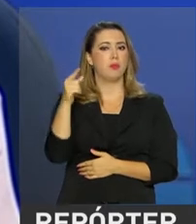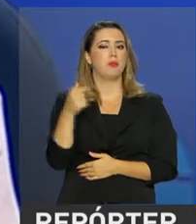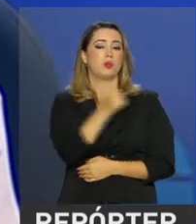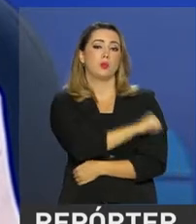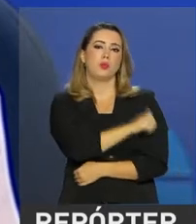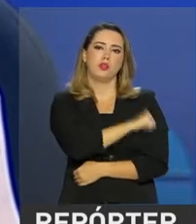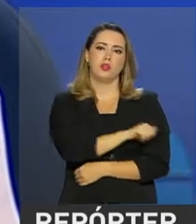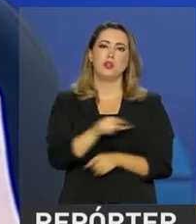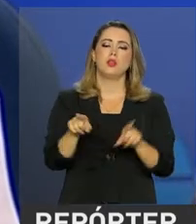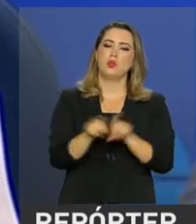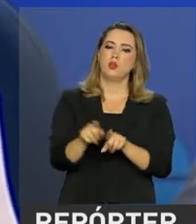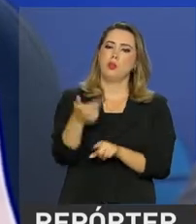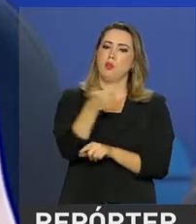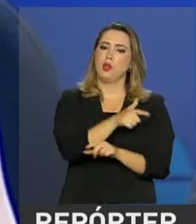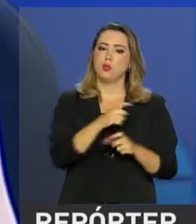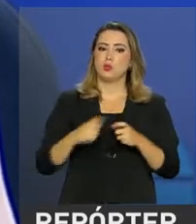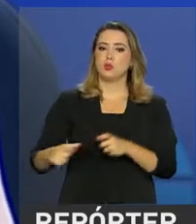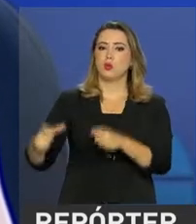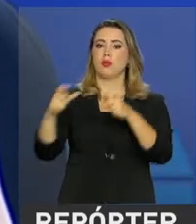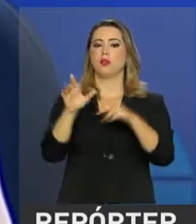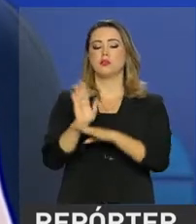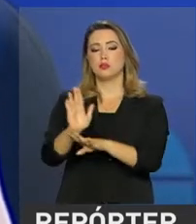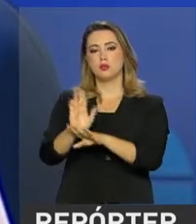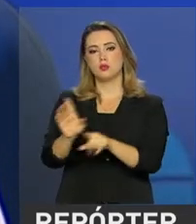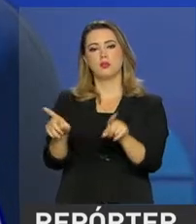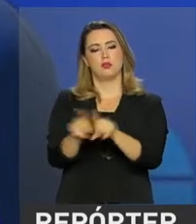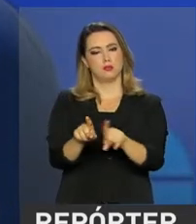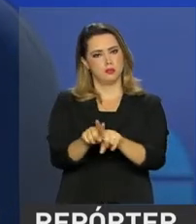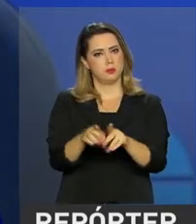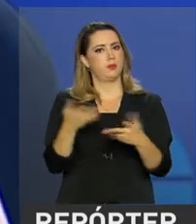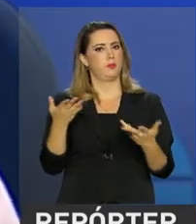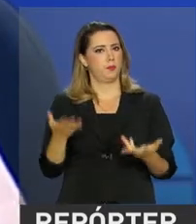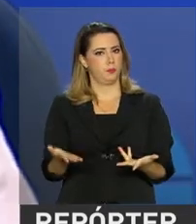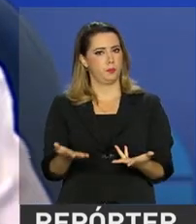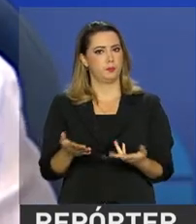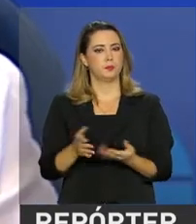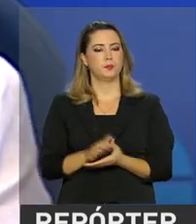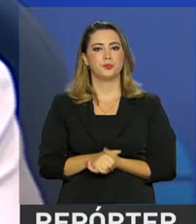estados que cooperaram também nessa missão.